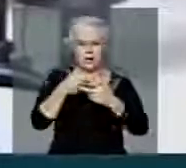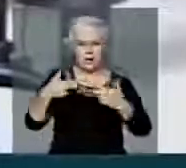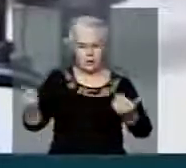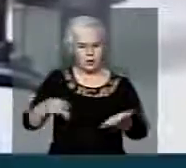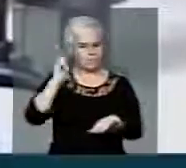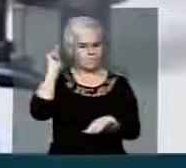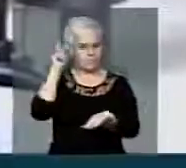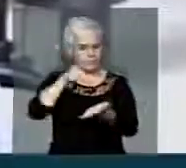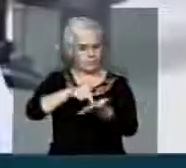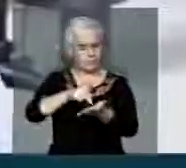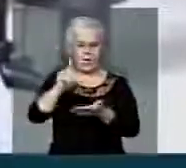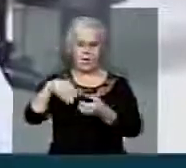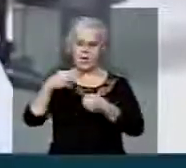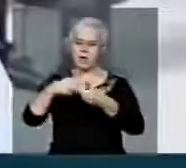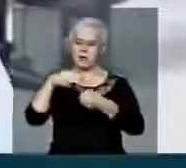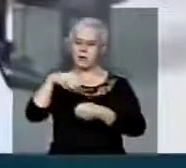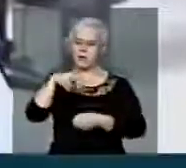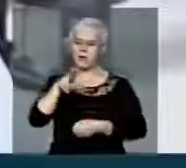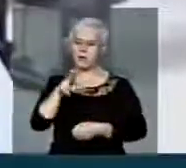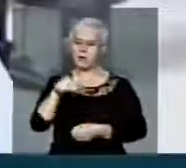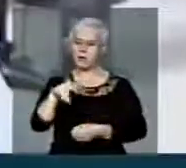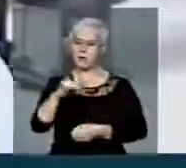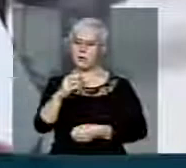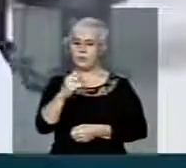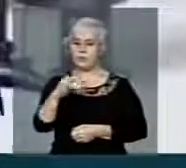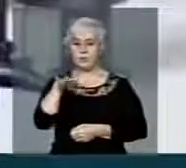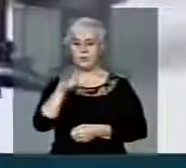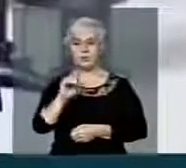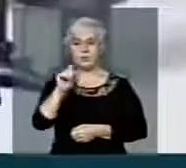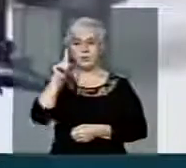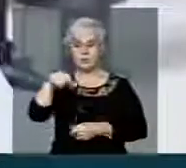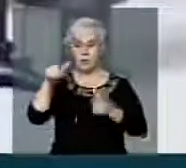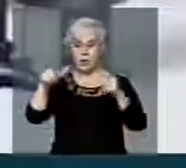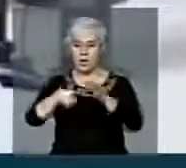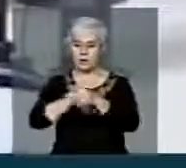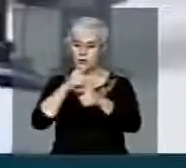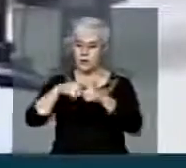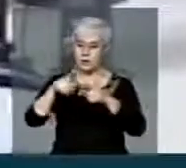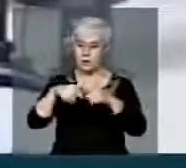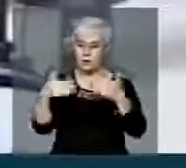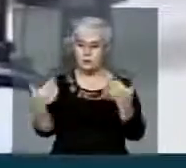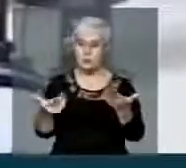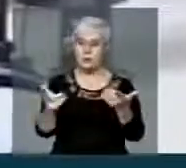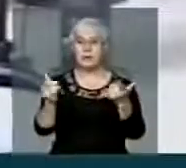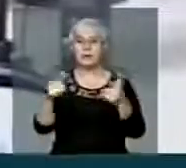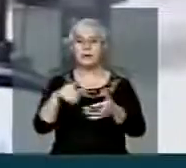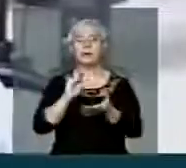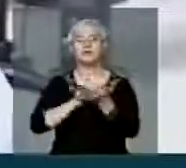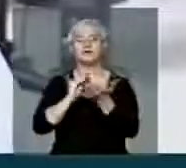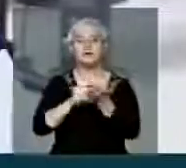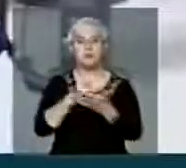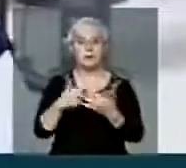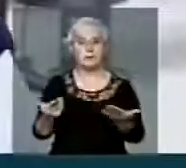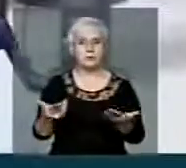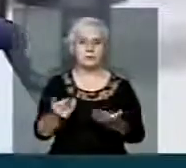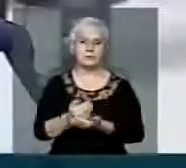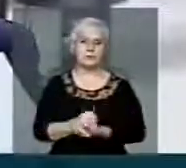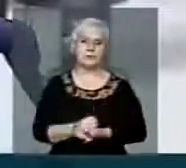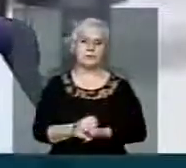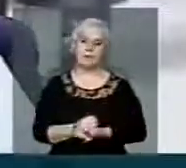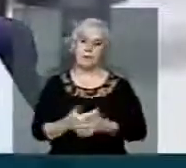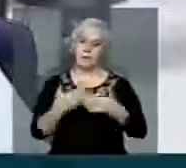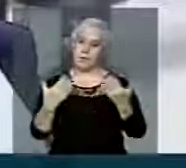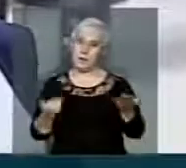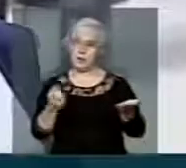é concreta é o município. É lá que estão os problemas. Por isso, Vossa Excelência coloca bem. Agora,